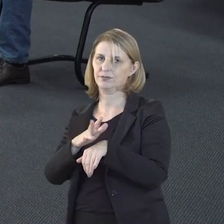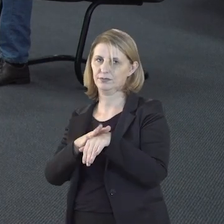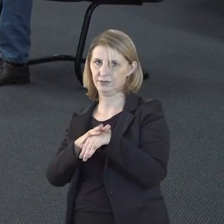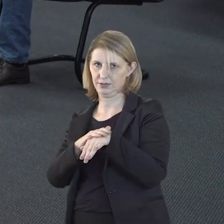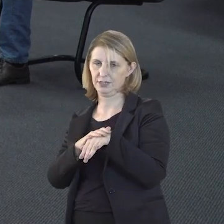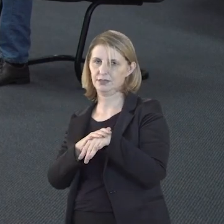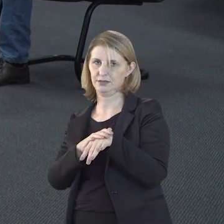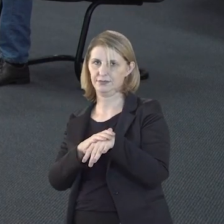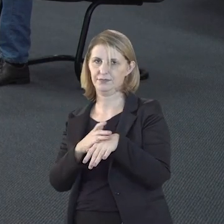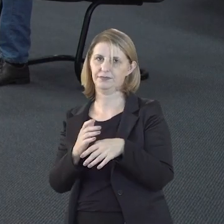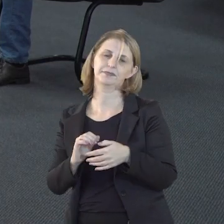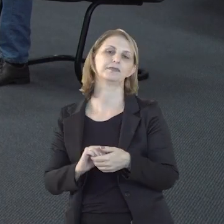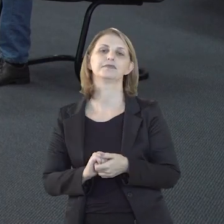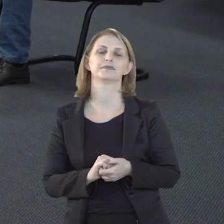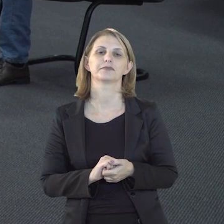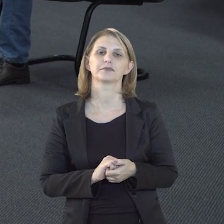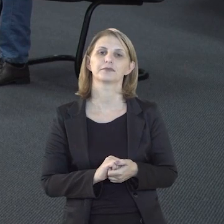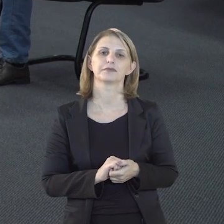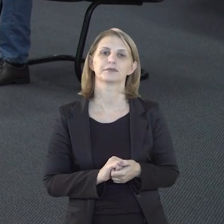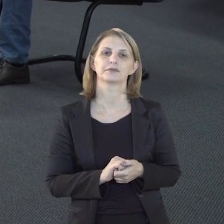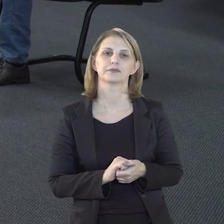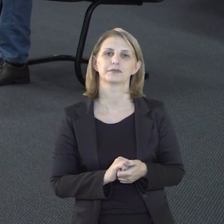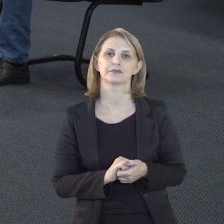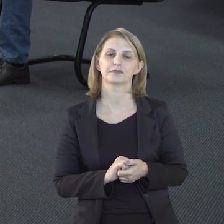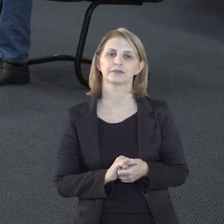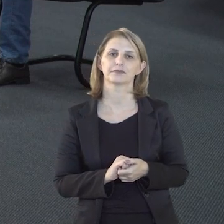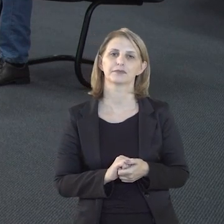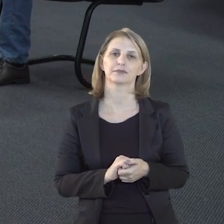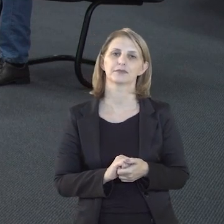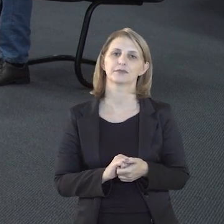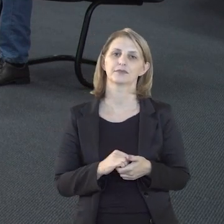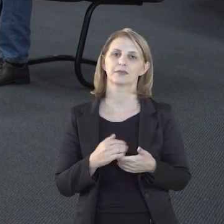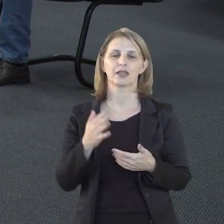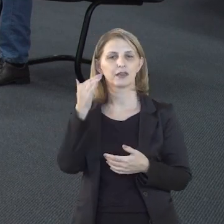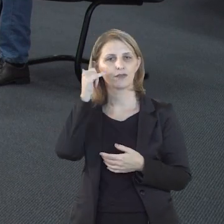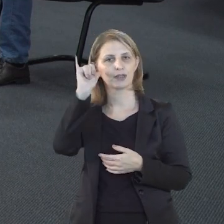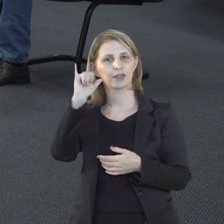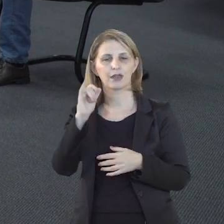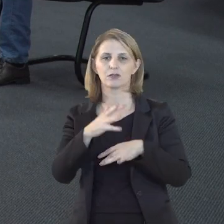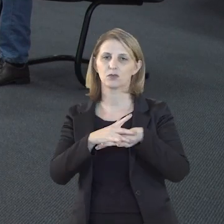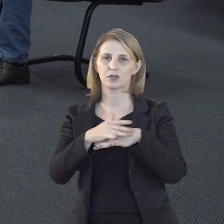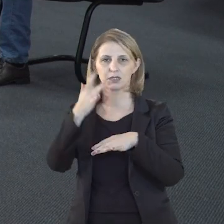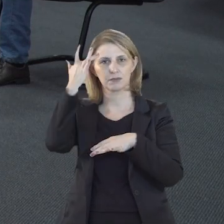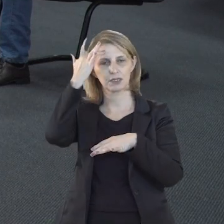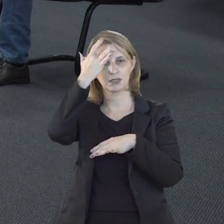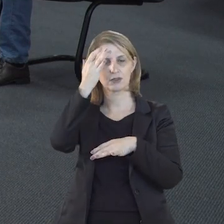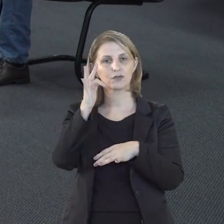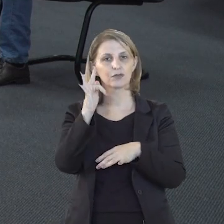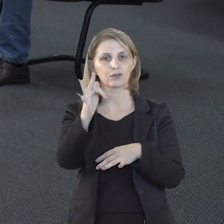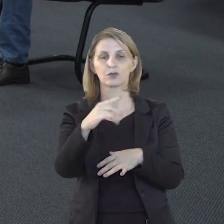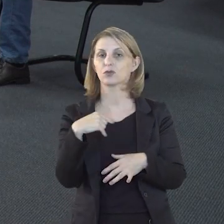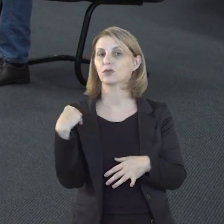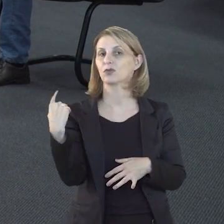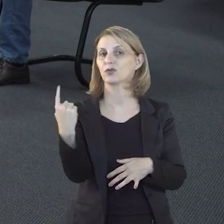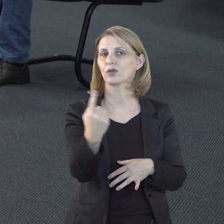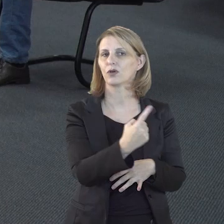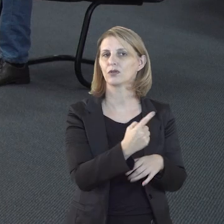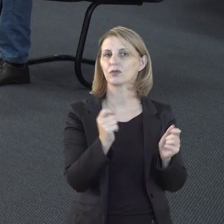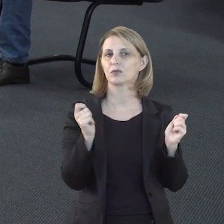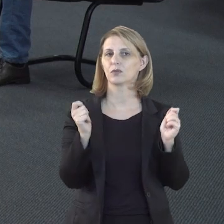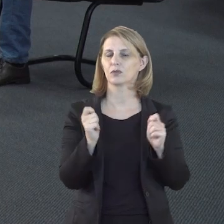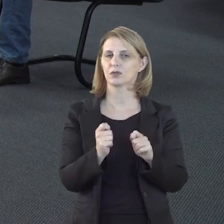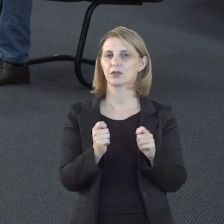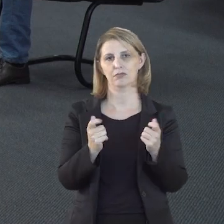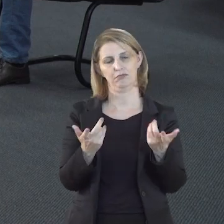de prevenção, a gente ter algum transtorno, algum tipo de transtorno, né, mental, aí, psiquiátrico, enfim. E